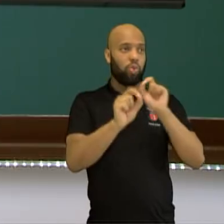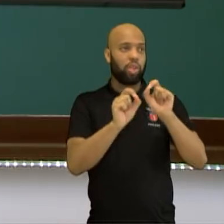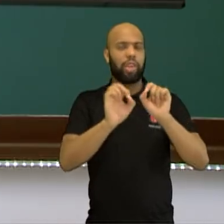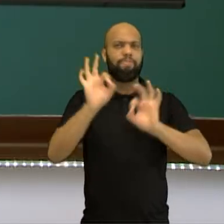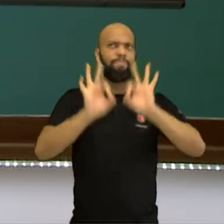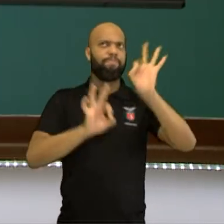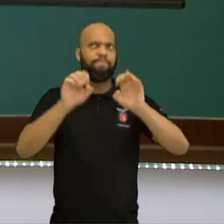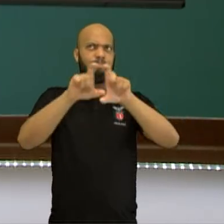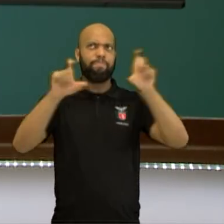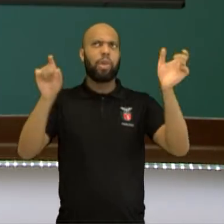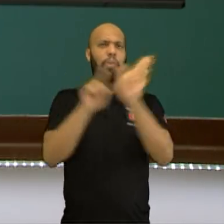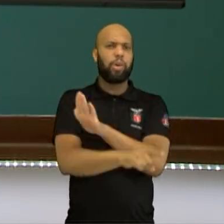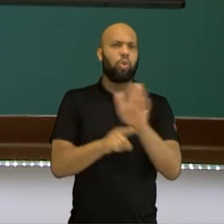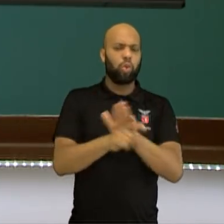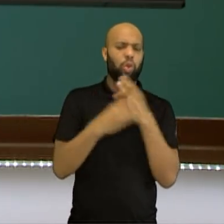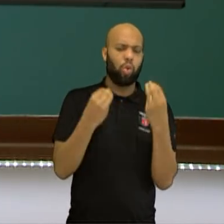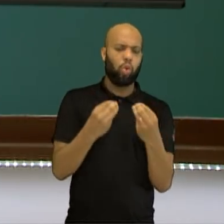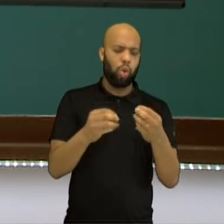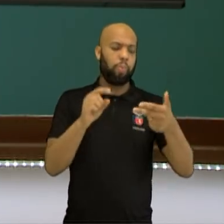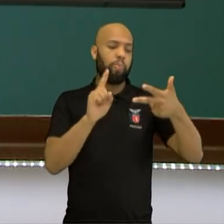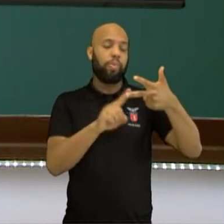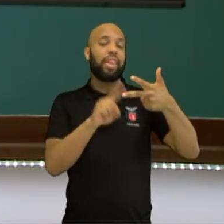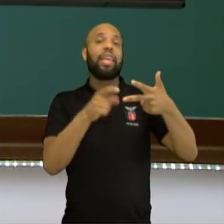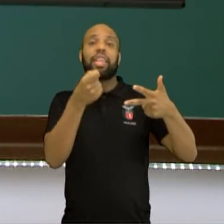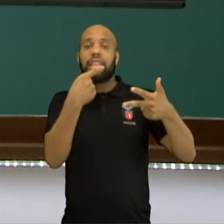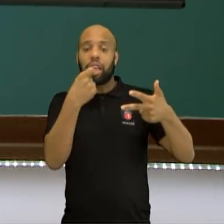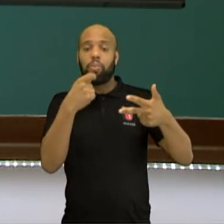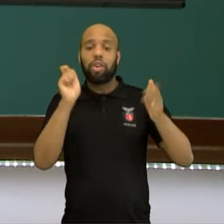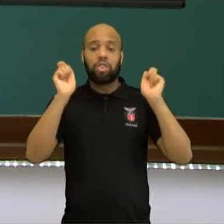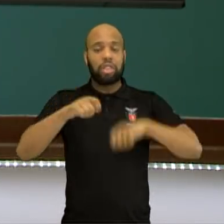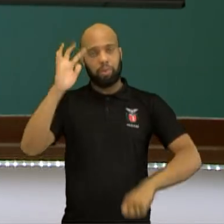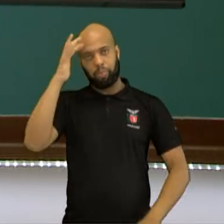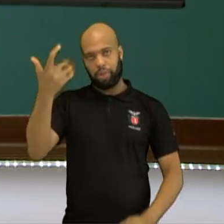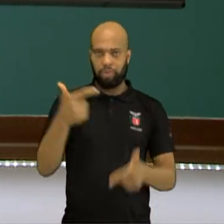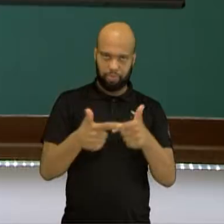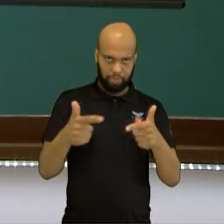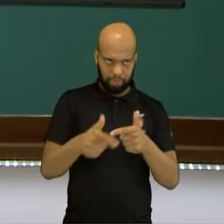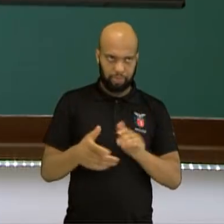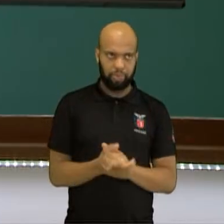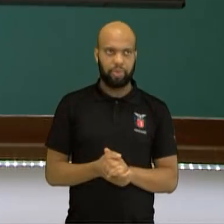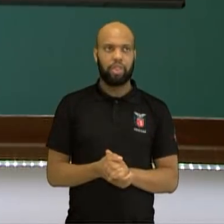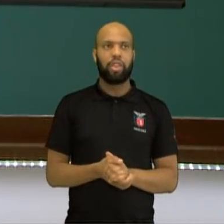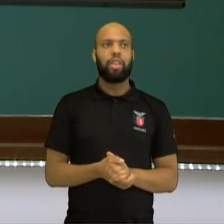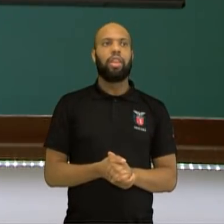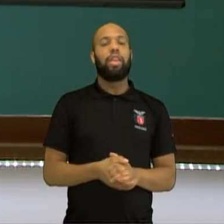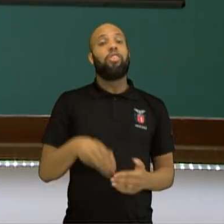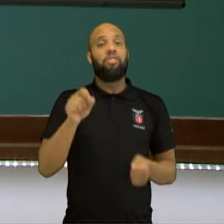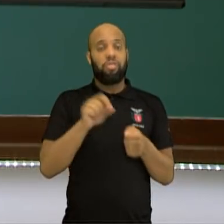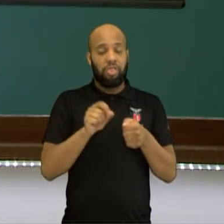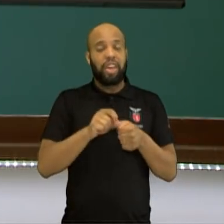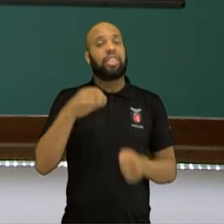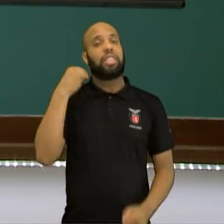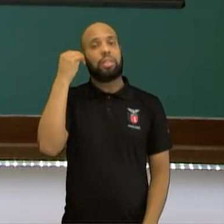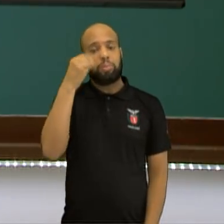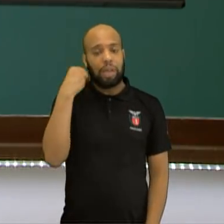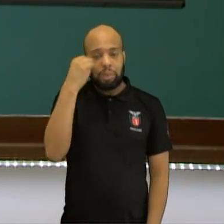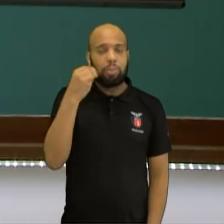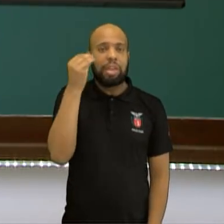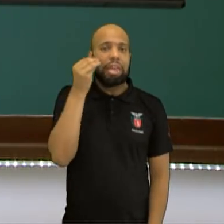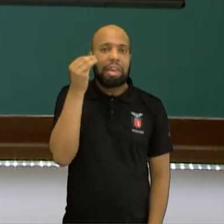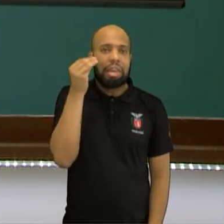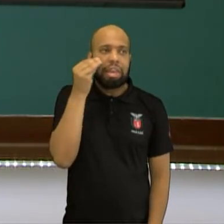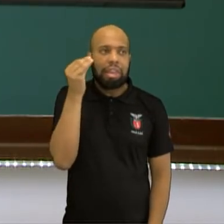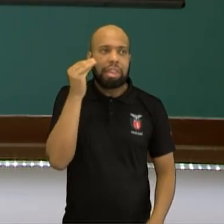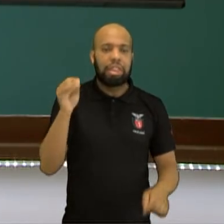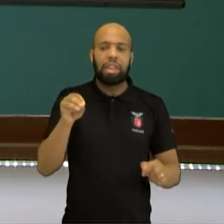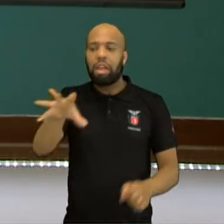de uma hipótese. Pode ser que este remédio X resolva meu problema. Aplico um experimento, faço teste, né? Então, eu